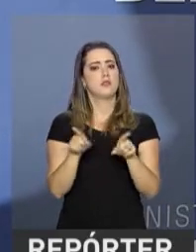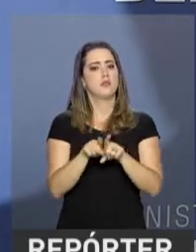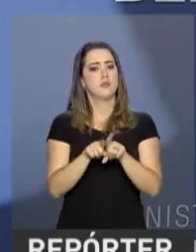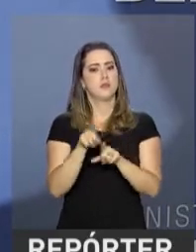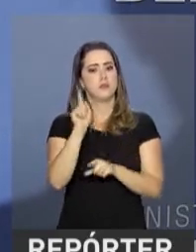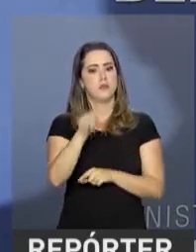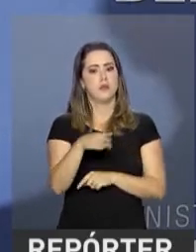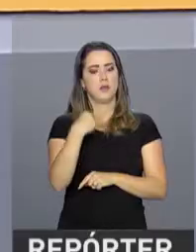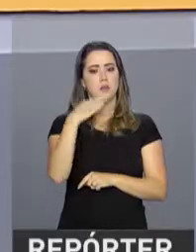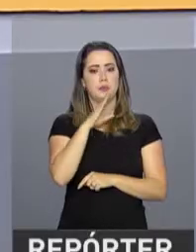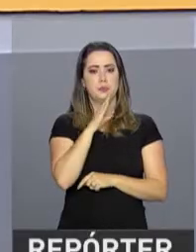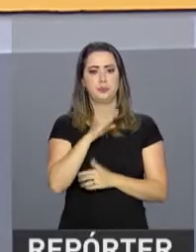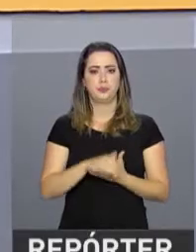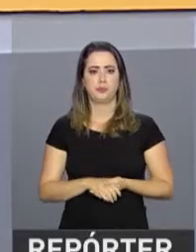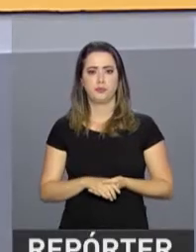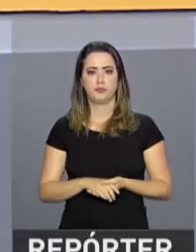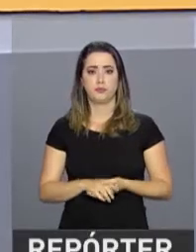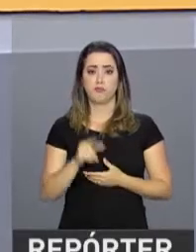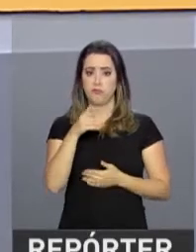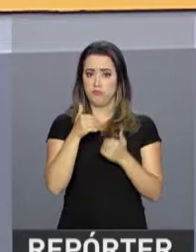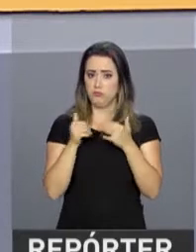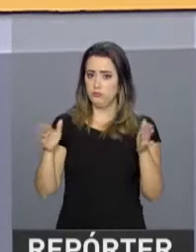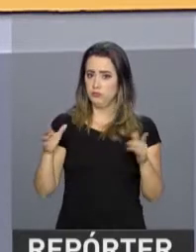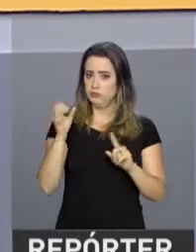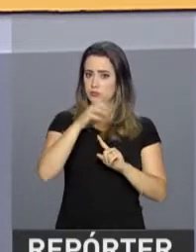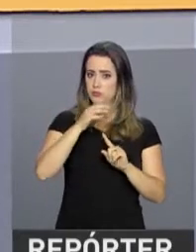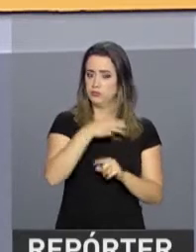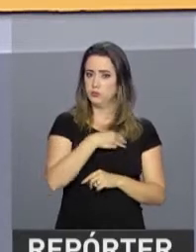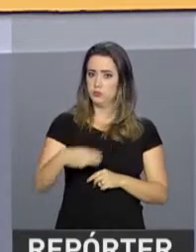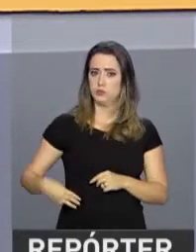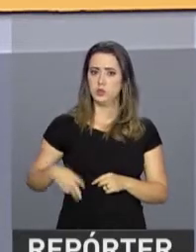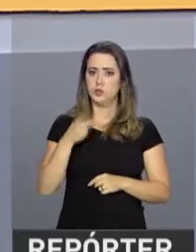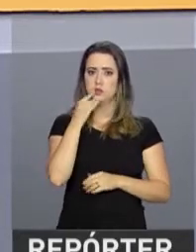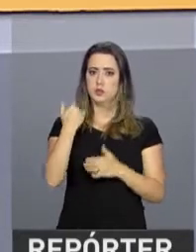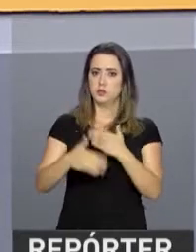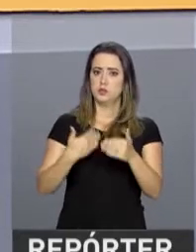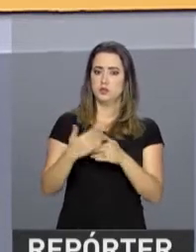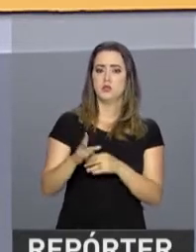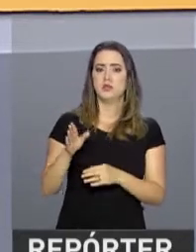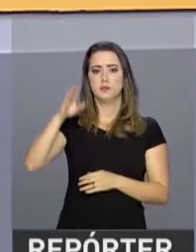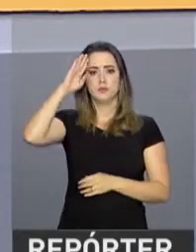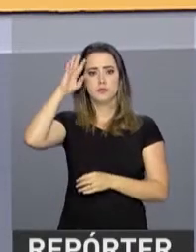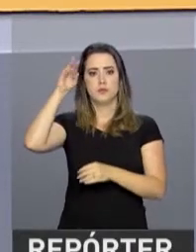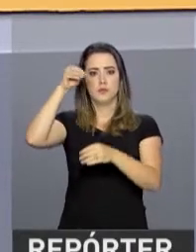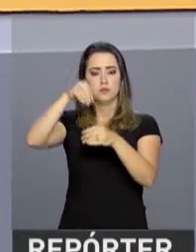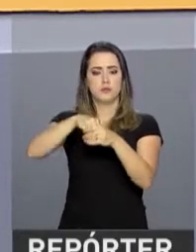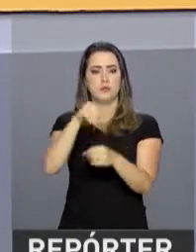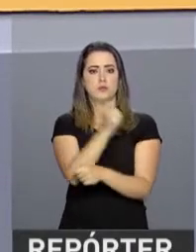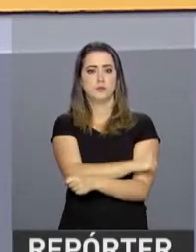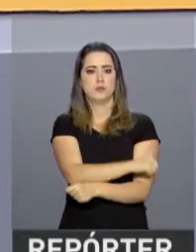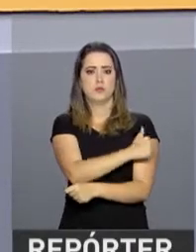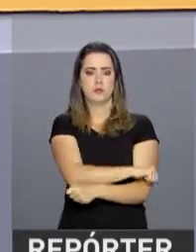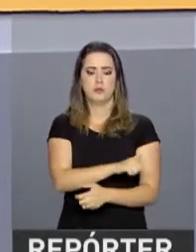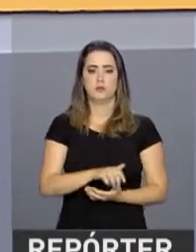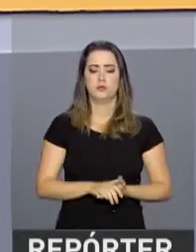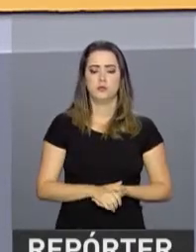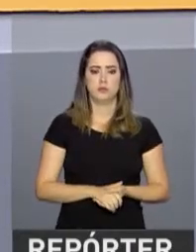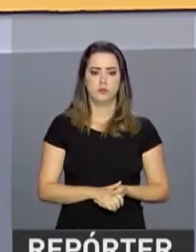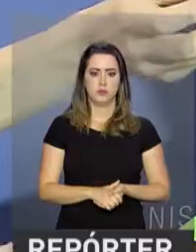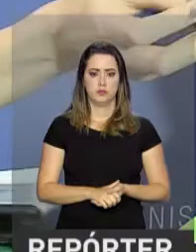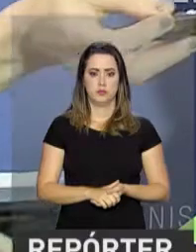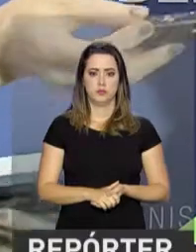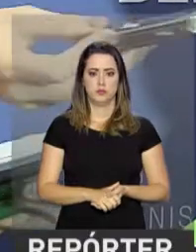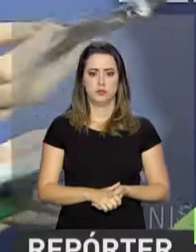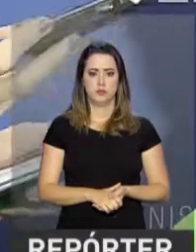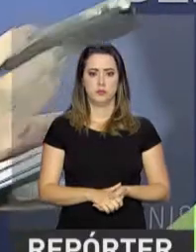mais conhecida e durante a abertura da feira o ministro defendeu a continuidade da intervenção federal no rio de janeiro